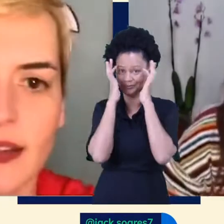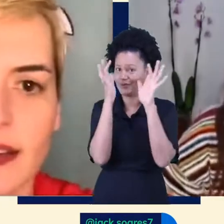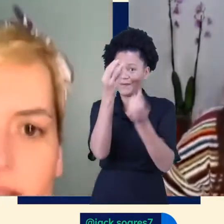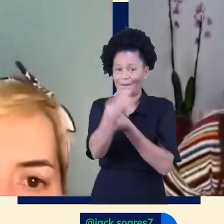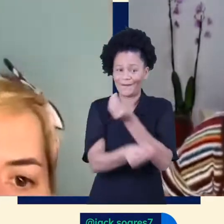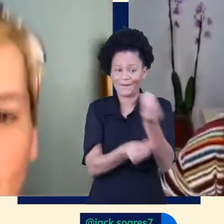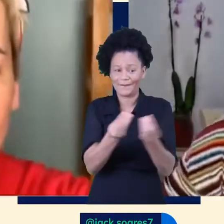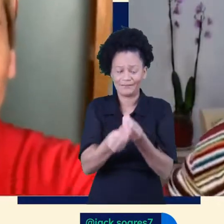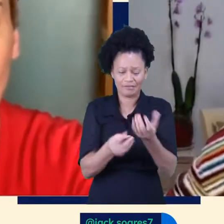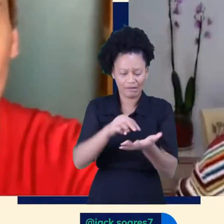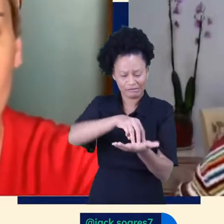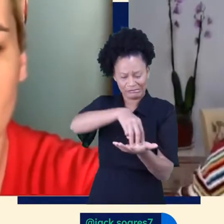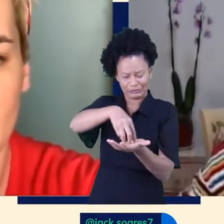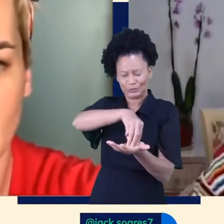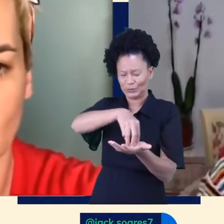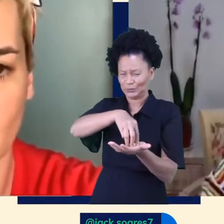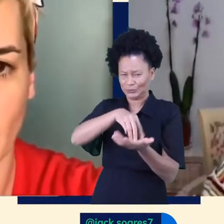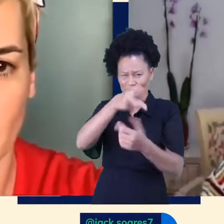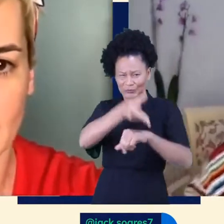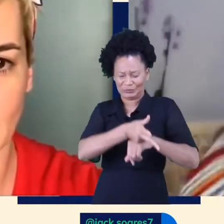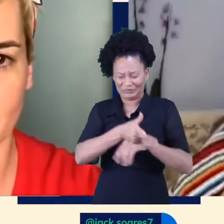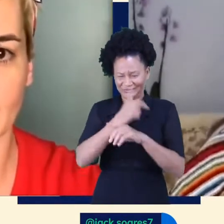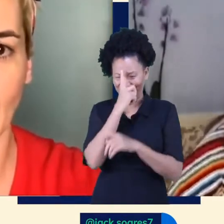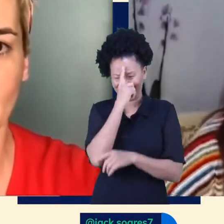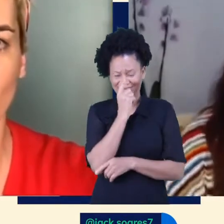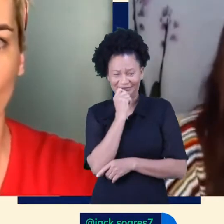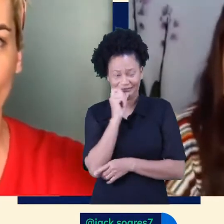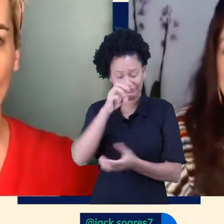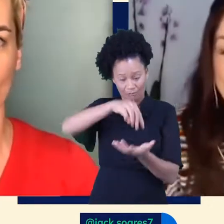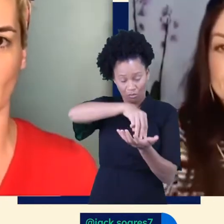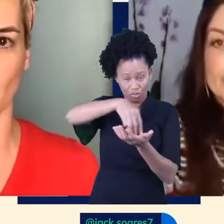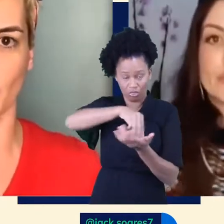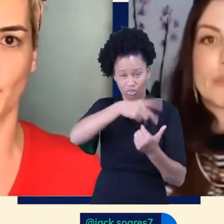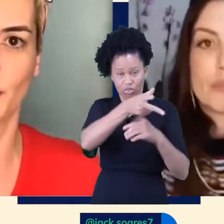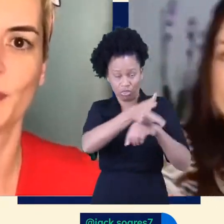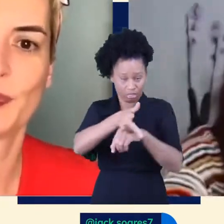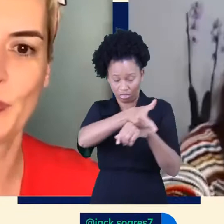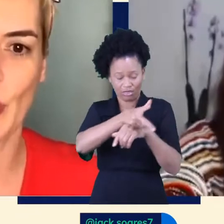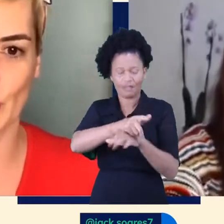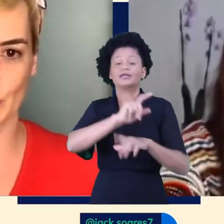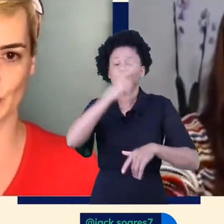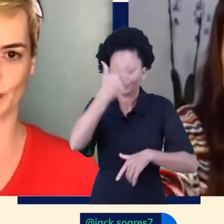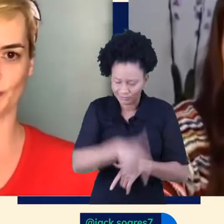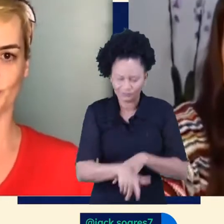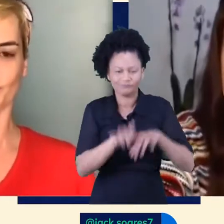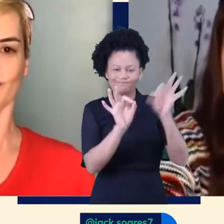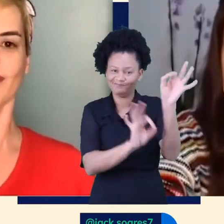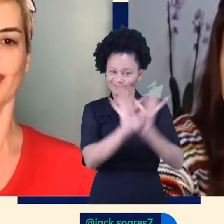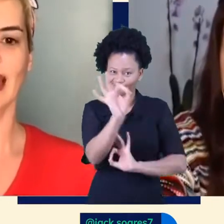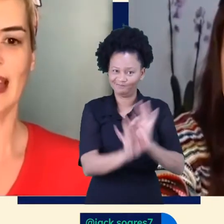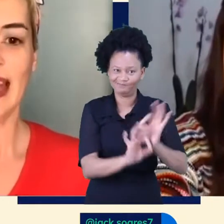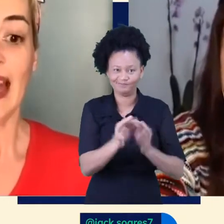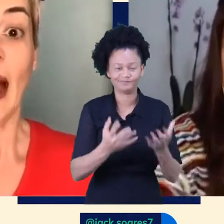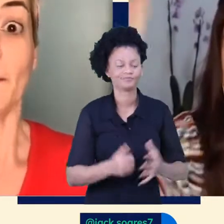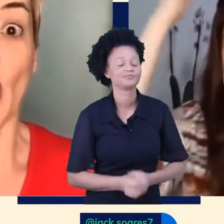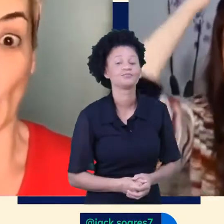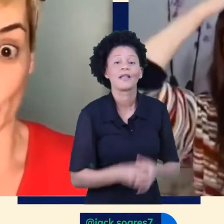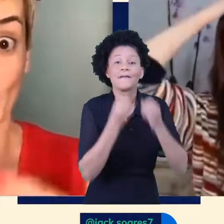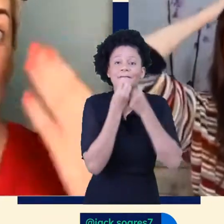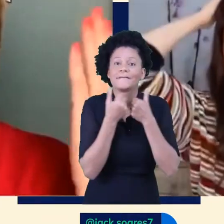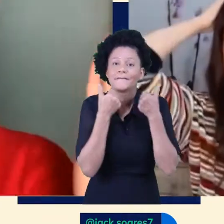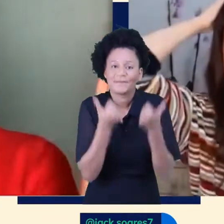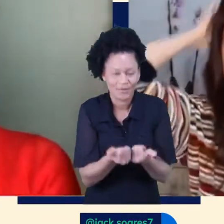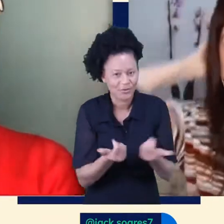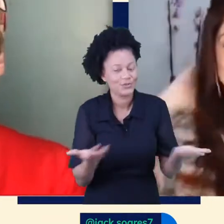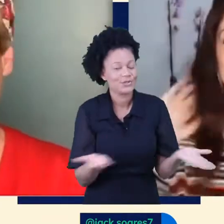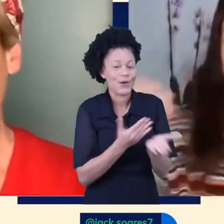Não sei. Ele tá meio esquisito. Vamos ver se cair de novo eu ajeito. Pronto. Tá.